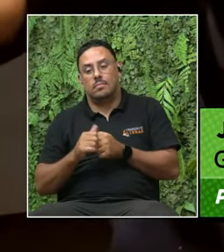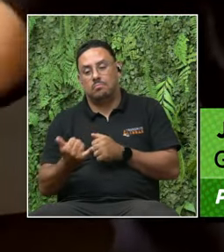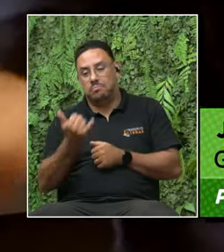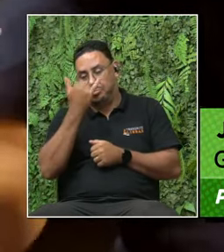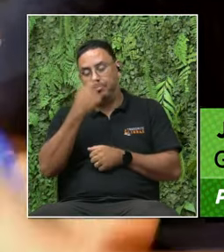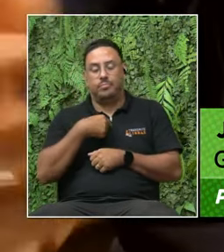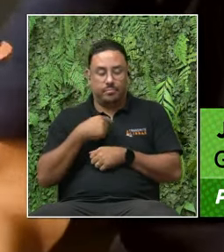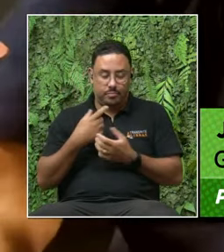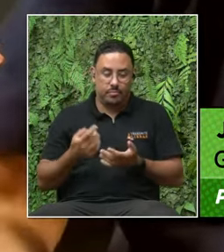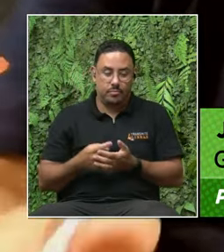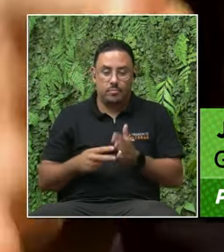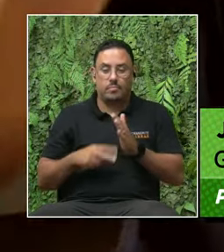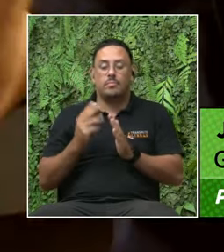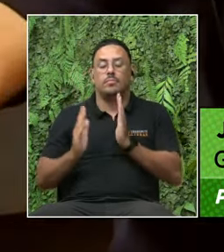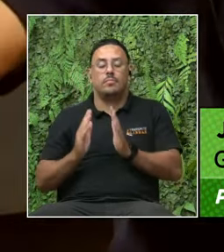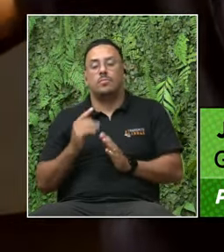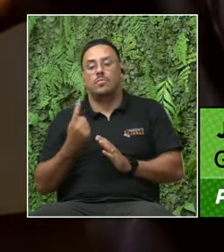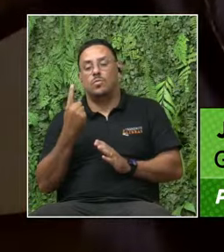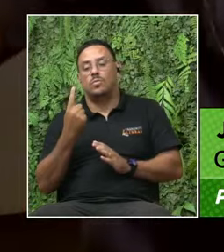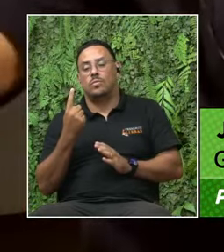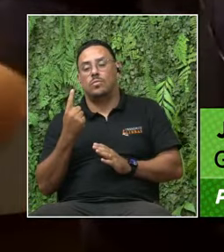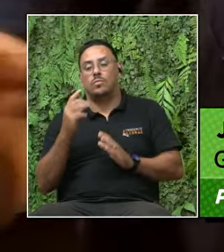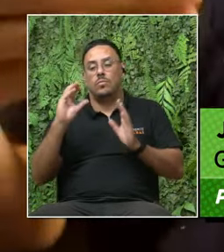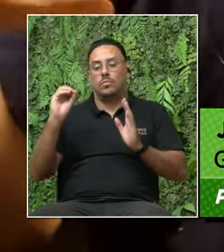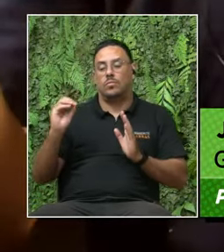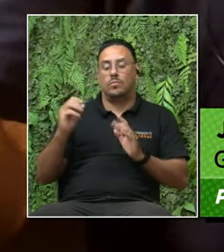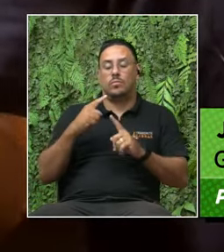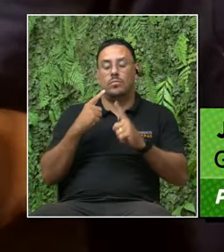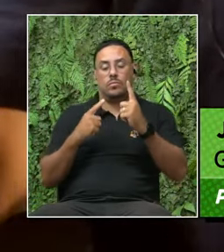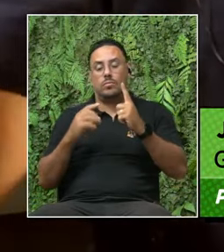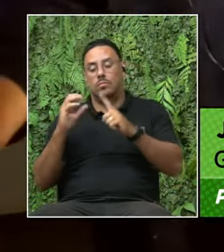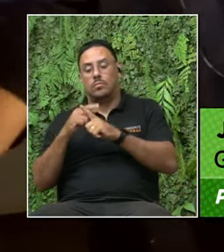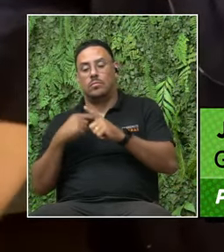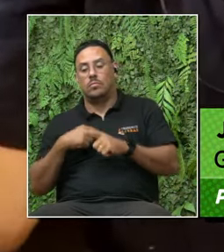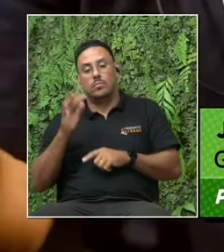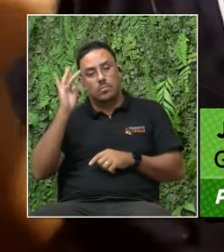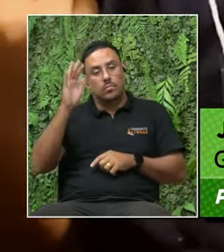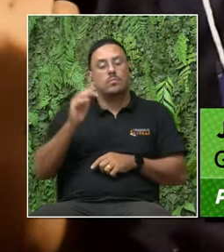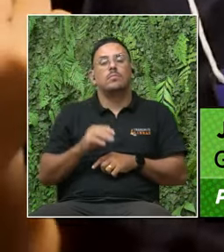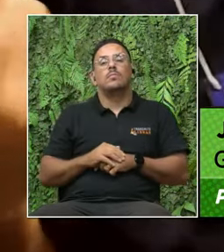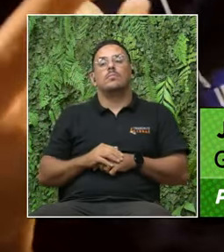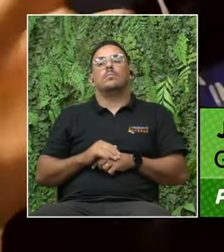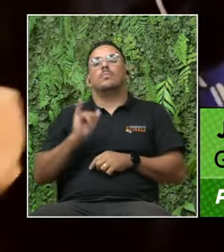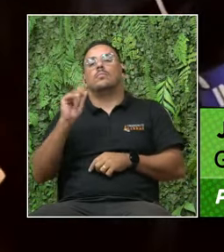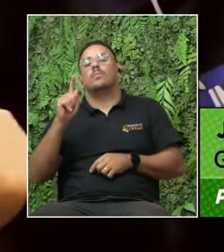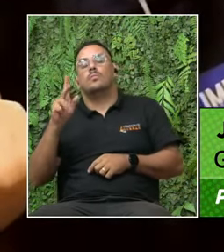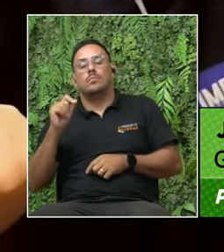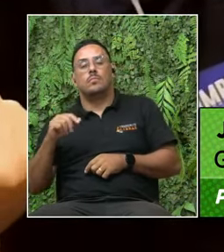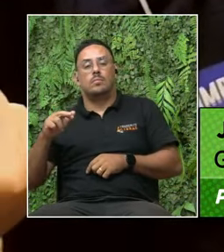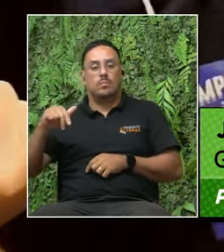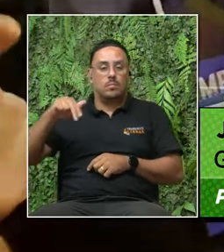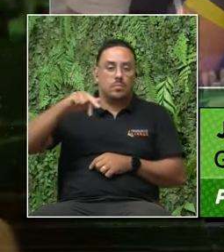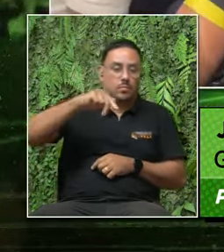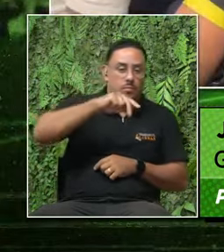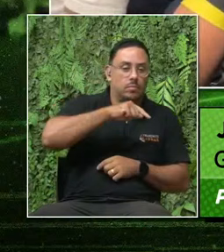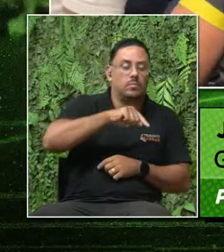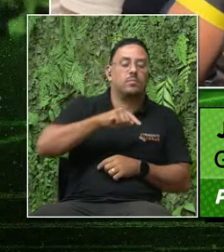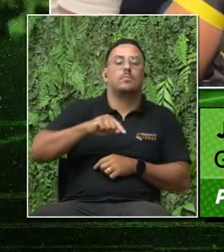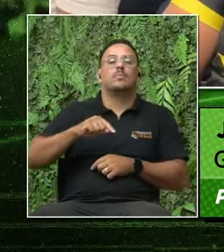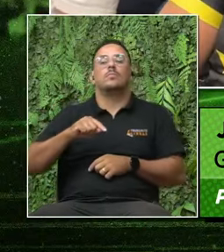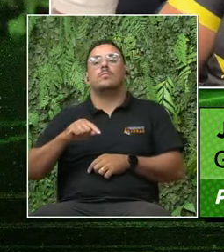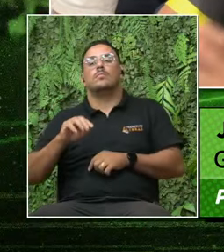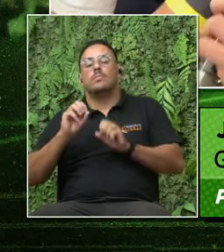segundo tempo porque tava 1 a zer tava tudo maravilhoso já estava imaginando o Igor subindo aquela putri queira da da Nossa Senhora do Carmo aí o senhor